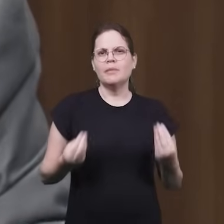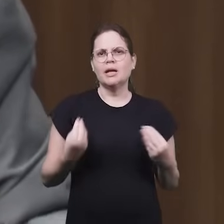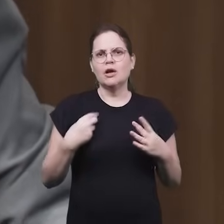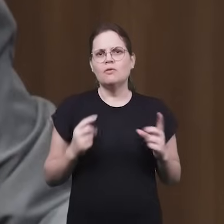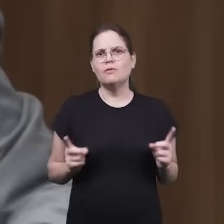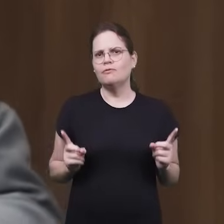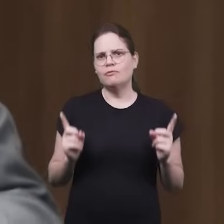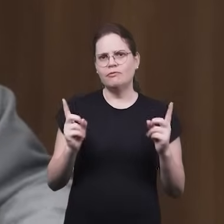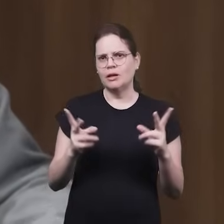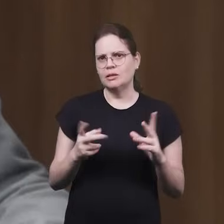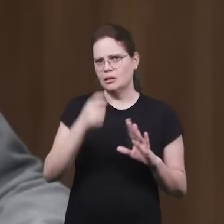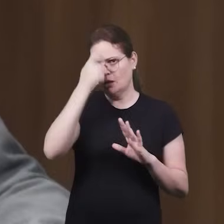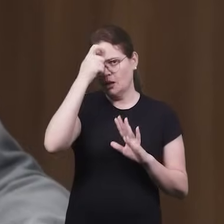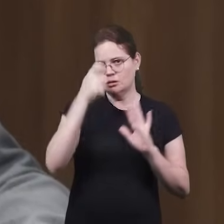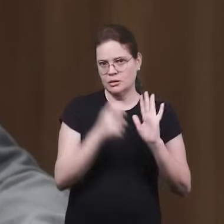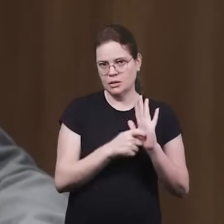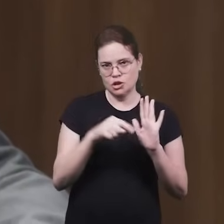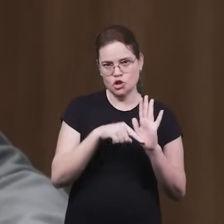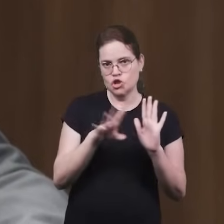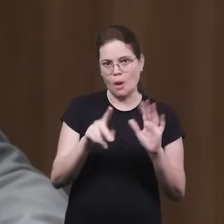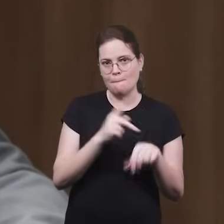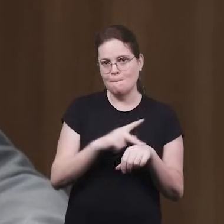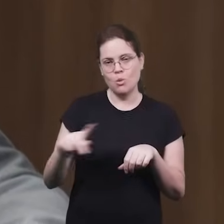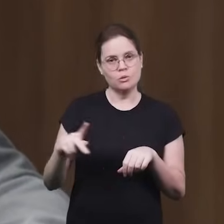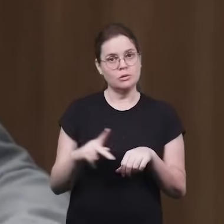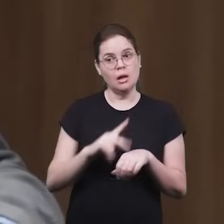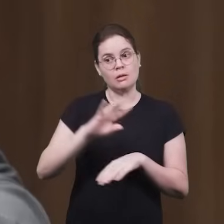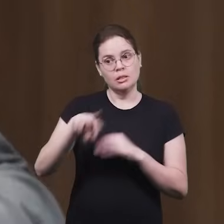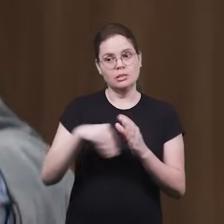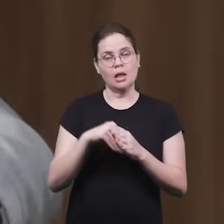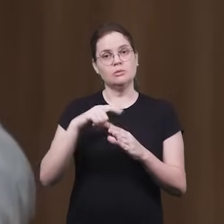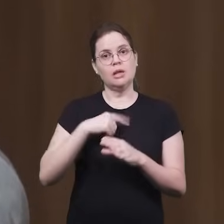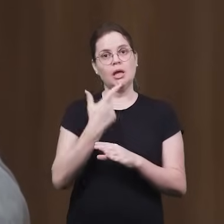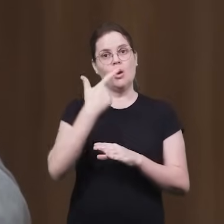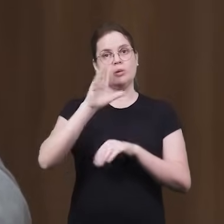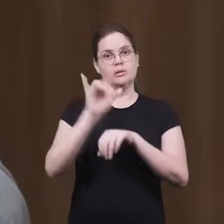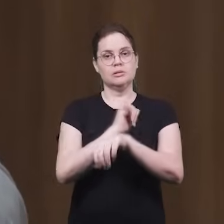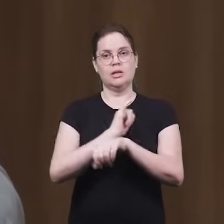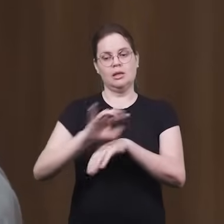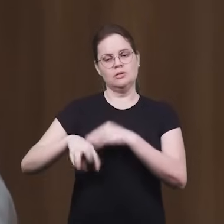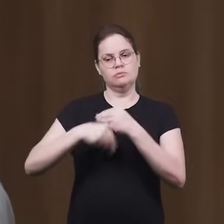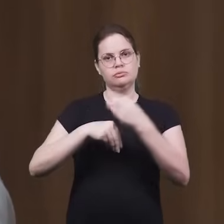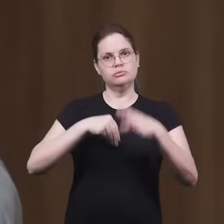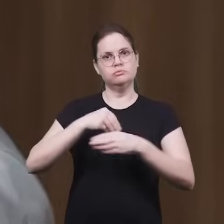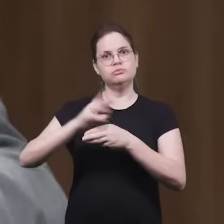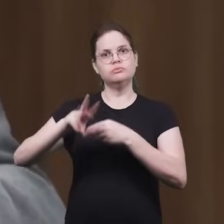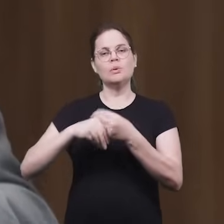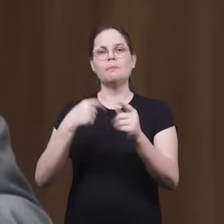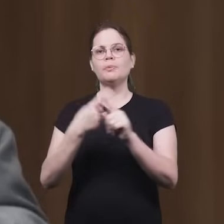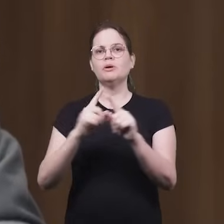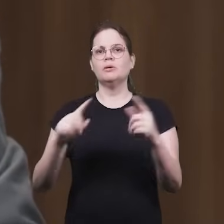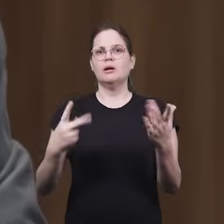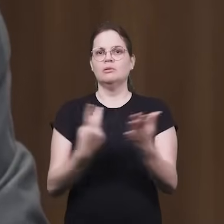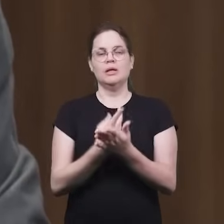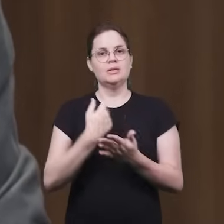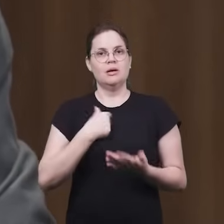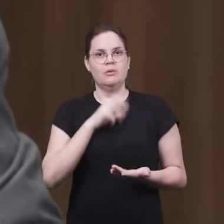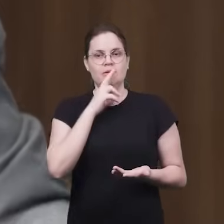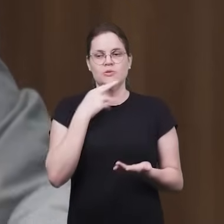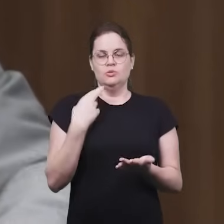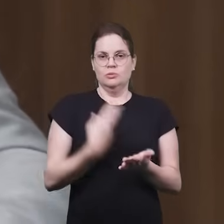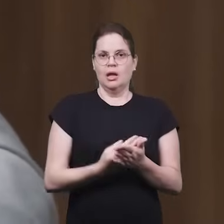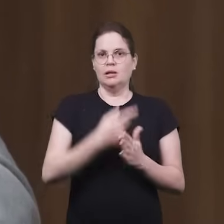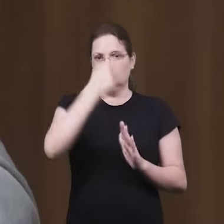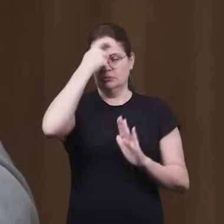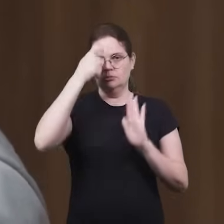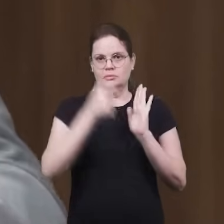vender inteligência artificial pela inteligência artificial. Está entendendo? Você já vende o produto resultante da utilização da inteligência artificial